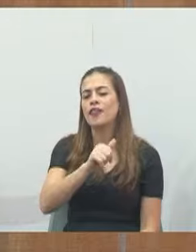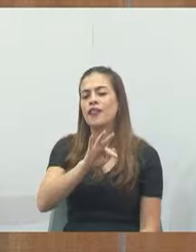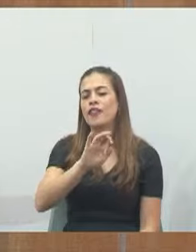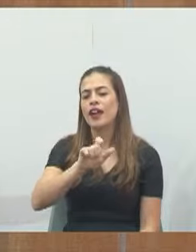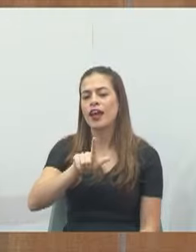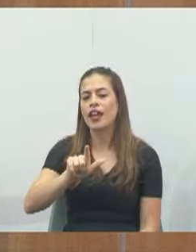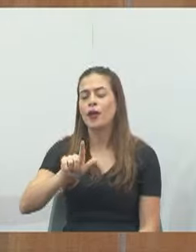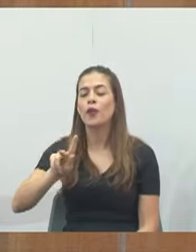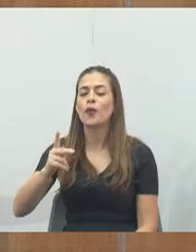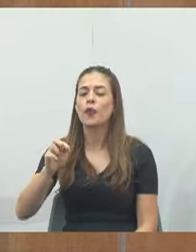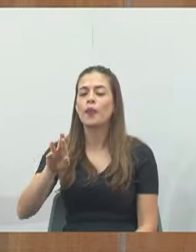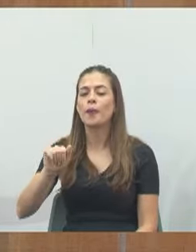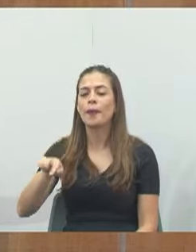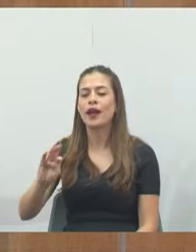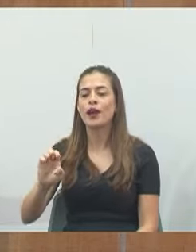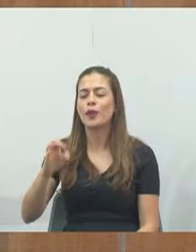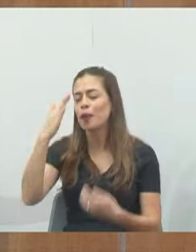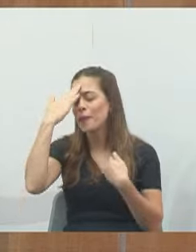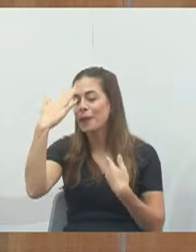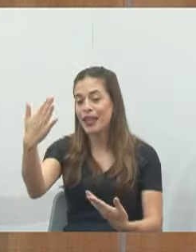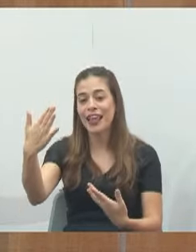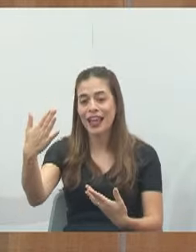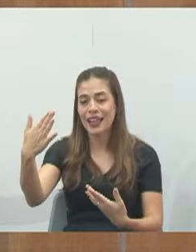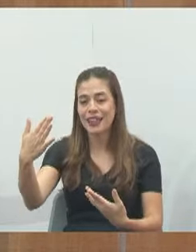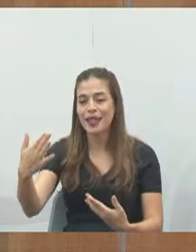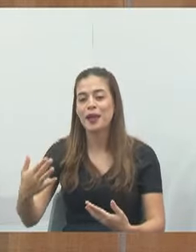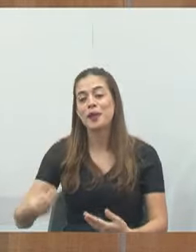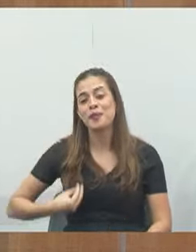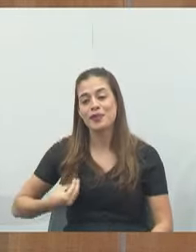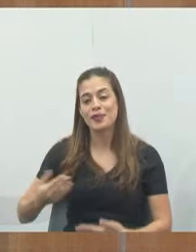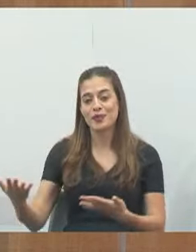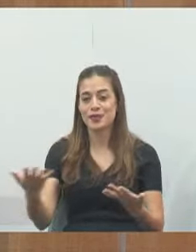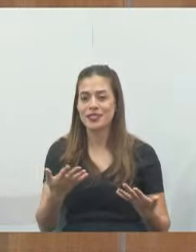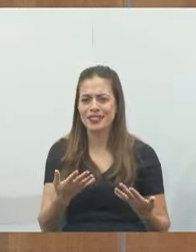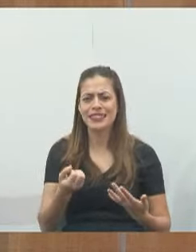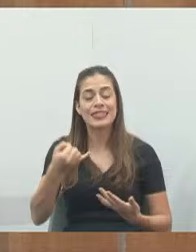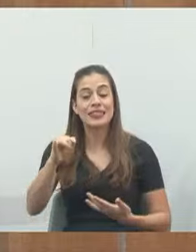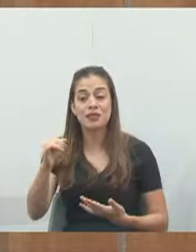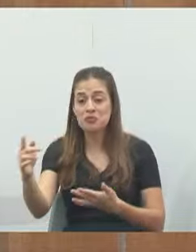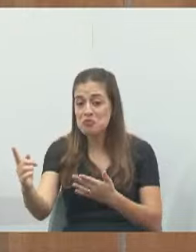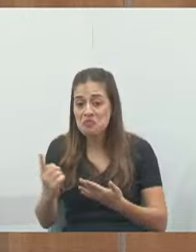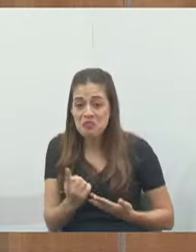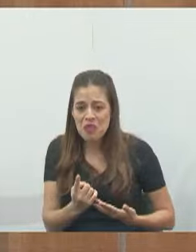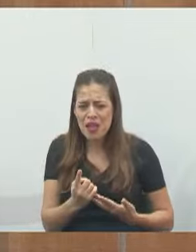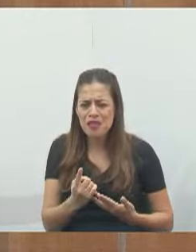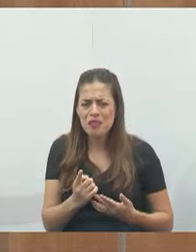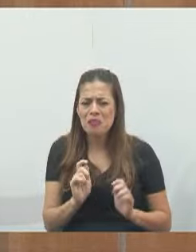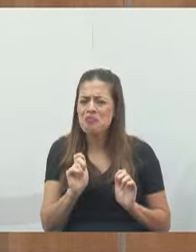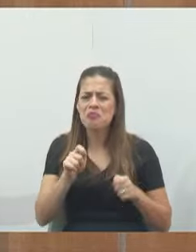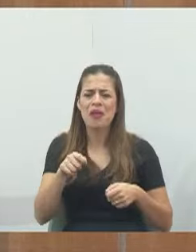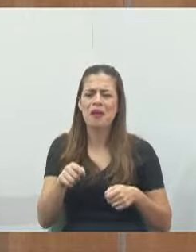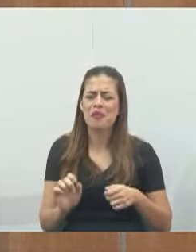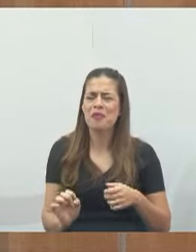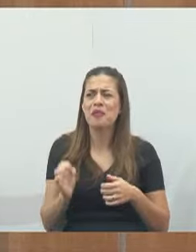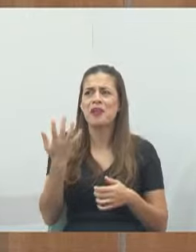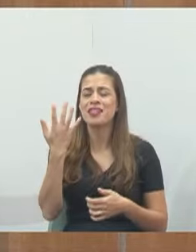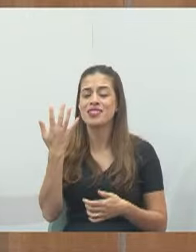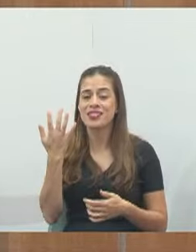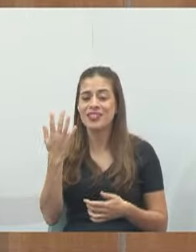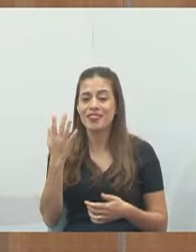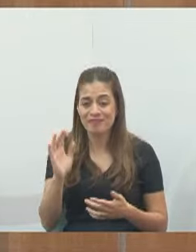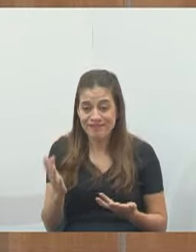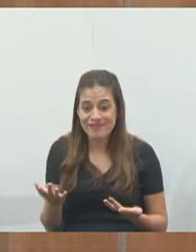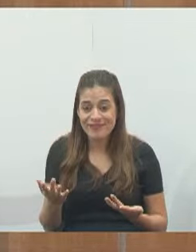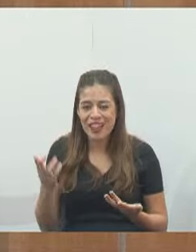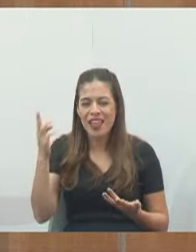obrigado, tá, pela presença de vocês. Sem vocês, esse evento seria impossível, né, de fato, de acontecer. E